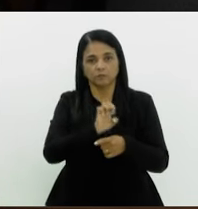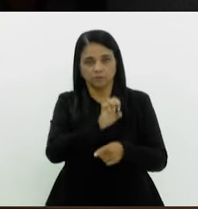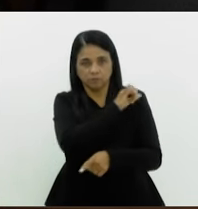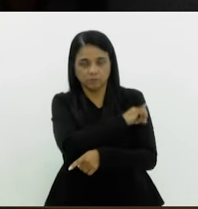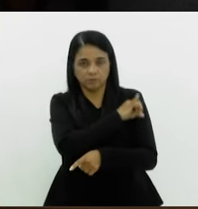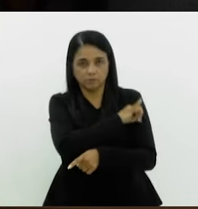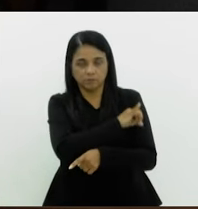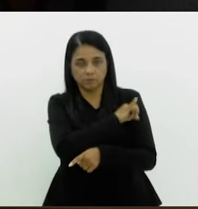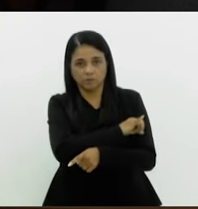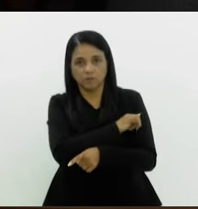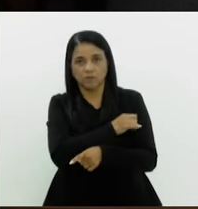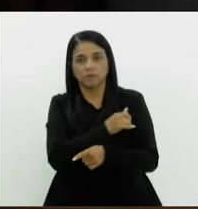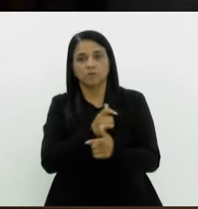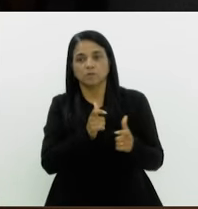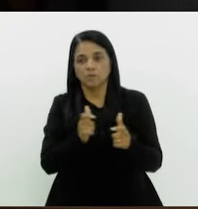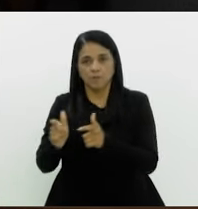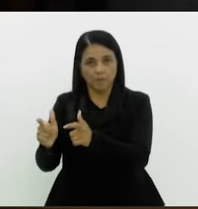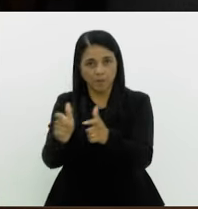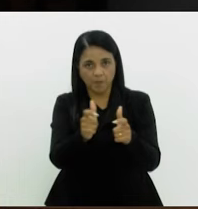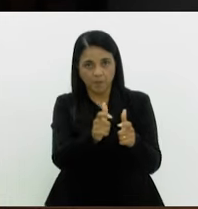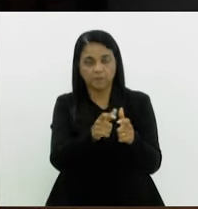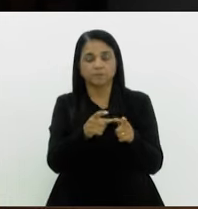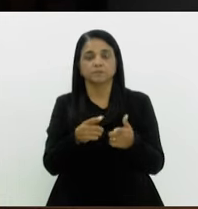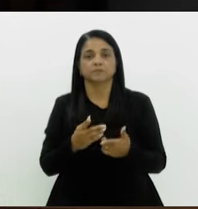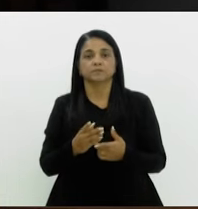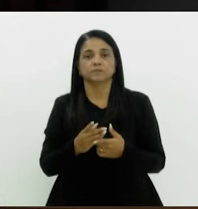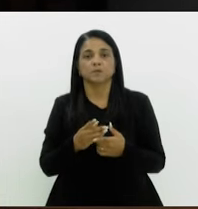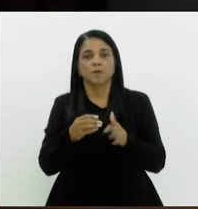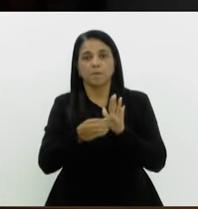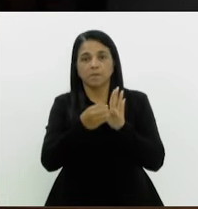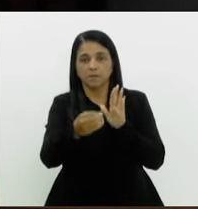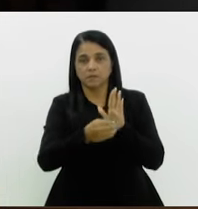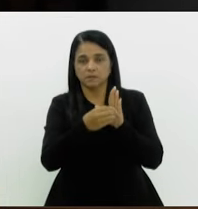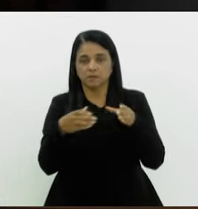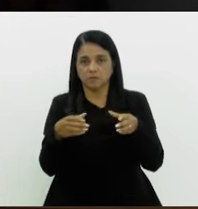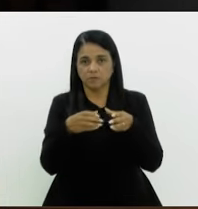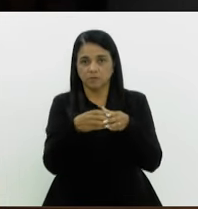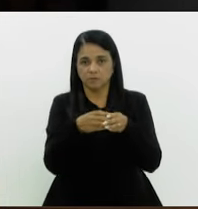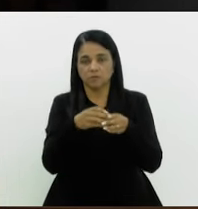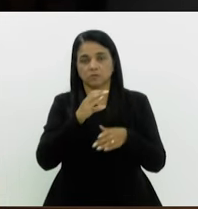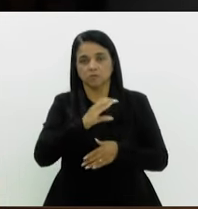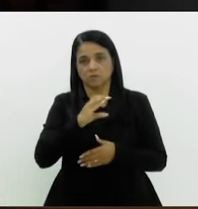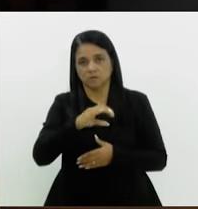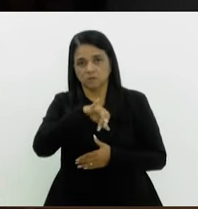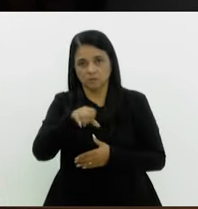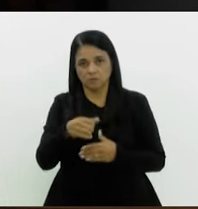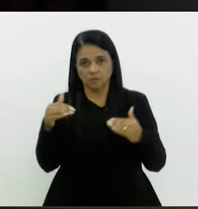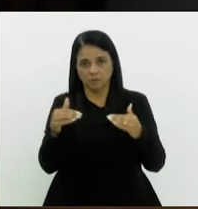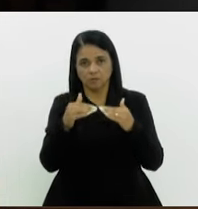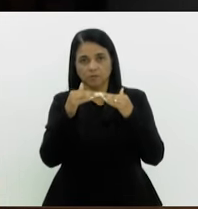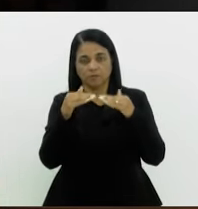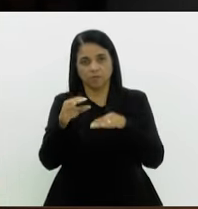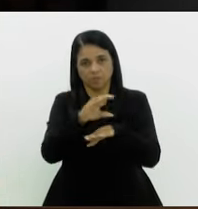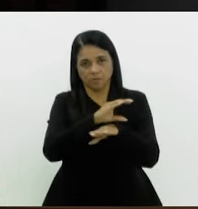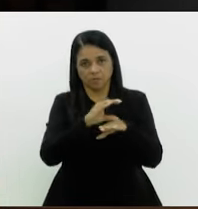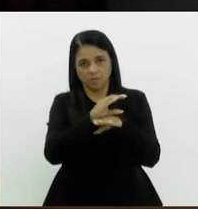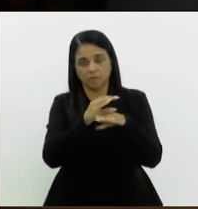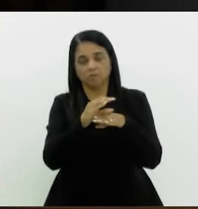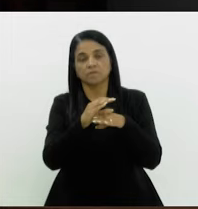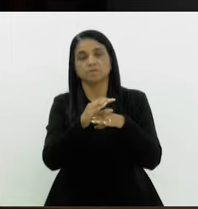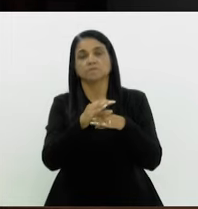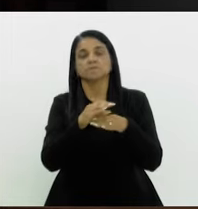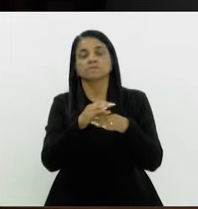Rio de Janeiro e dá outras providências. Pareceres das comissões Constituição e Justiça pela constitucionalidade com